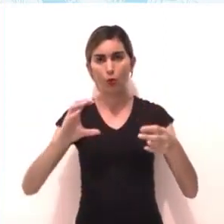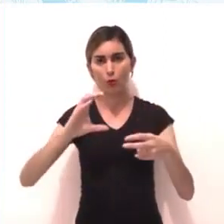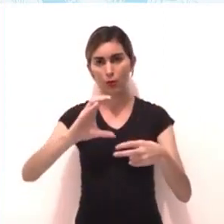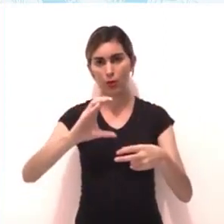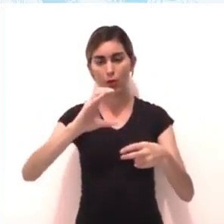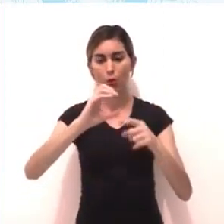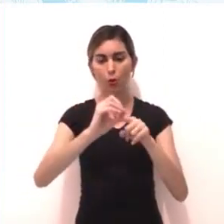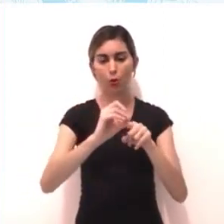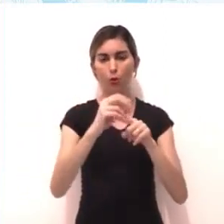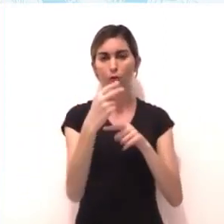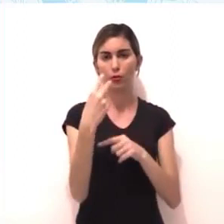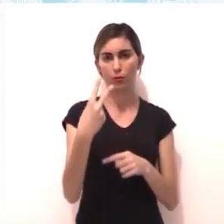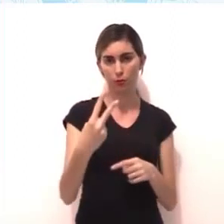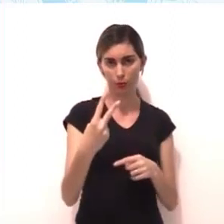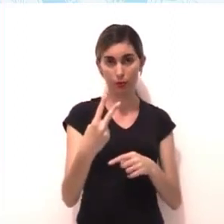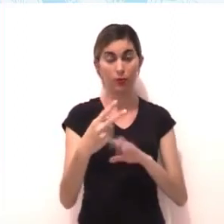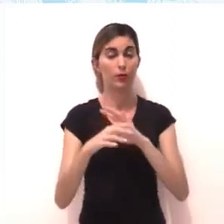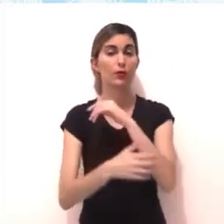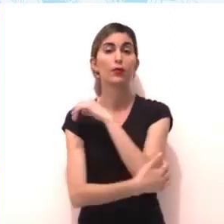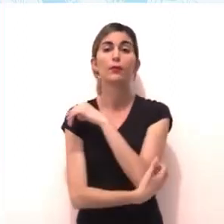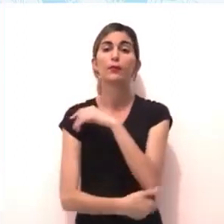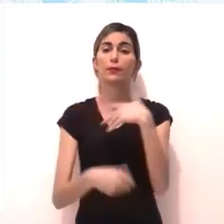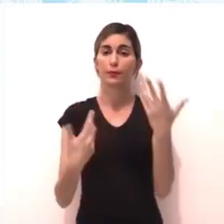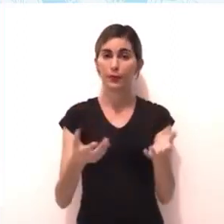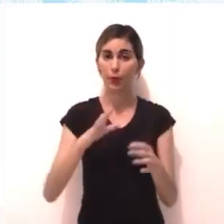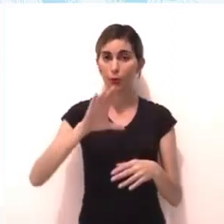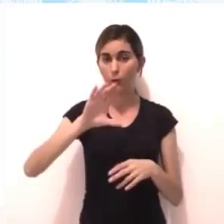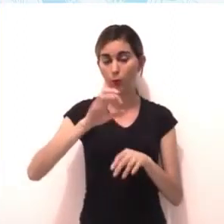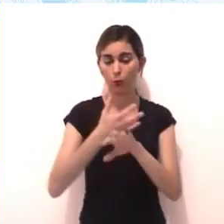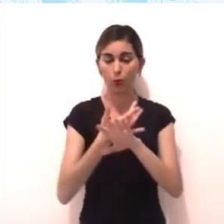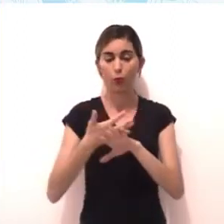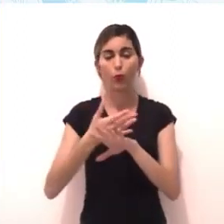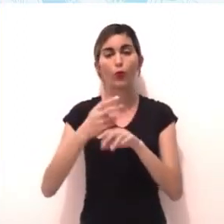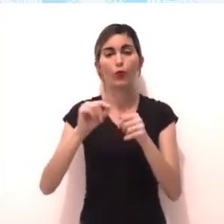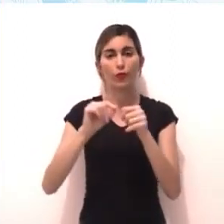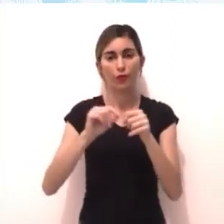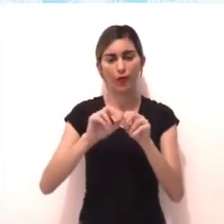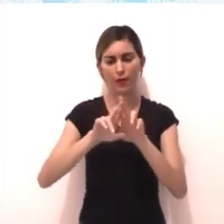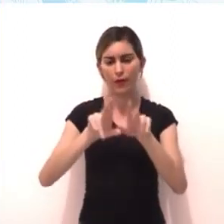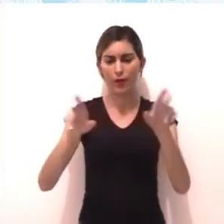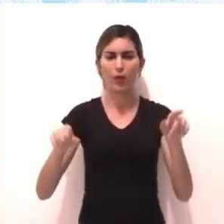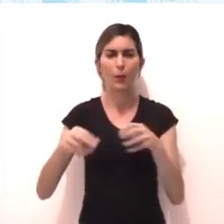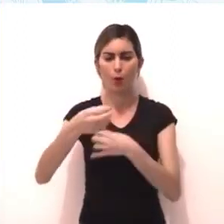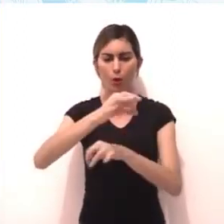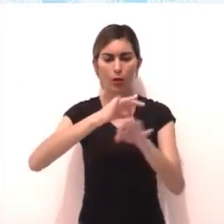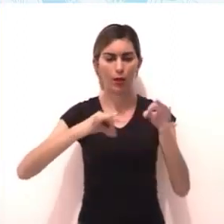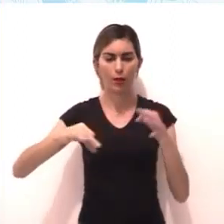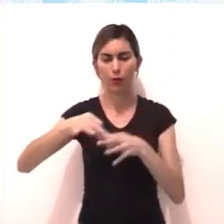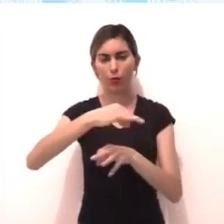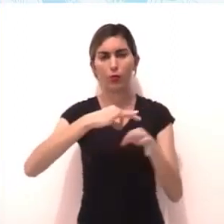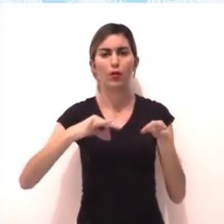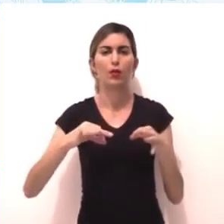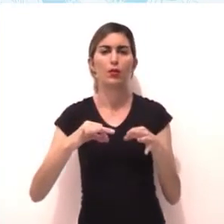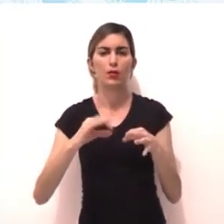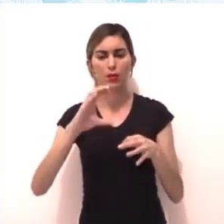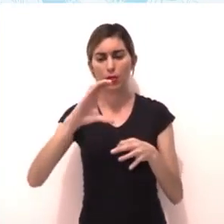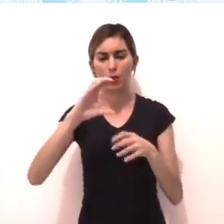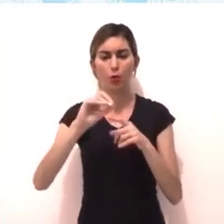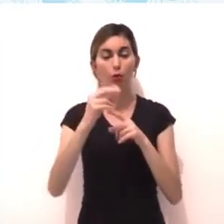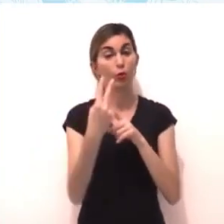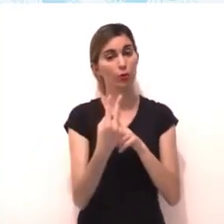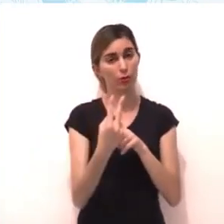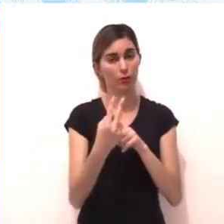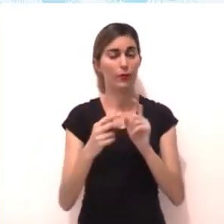do CO2. Então, o gás carbônico, ele é formado por várias moléculas de